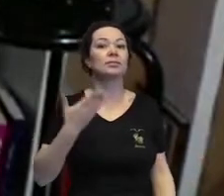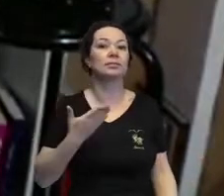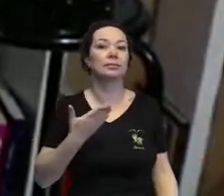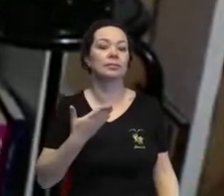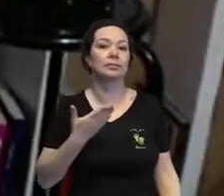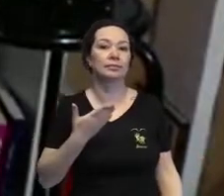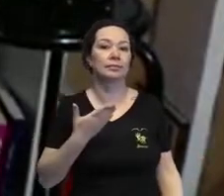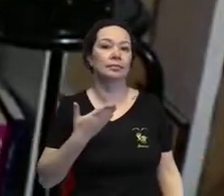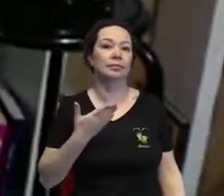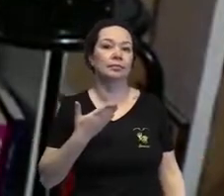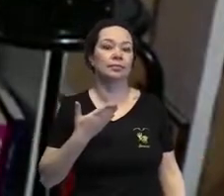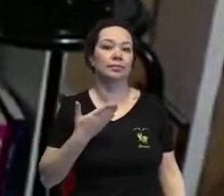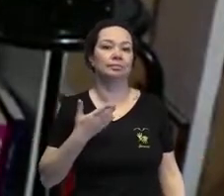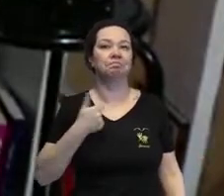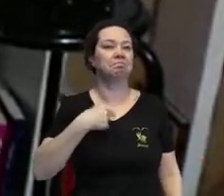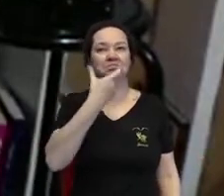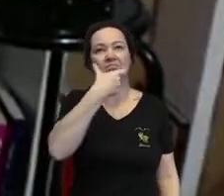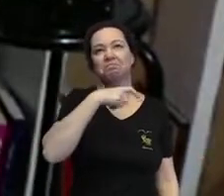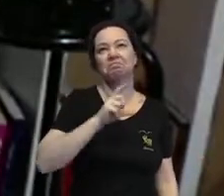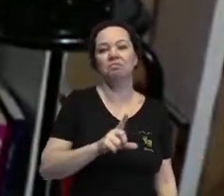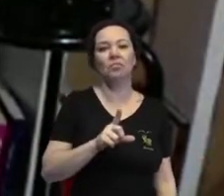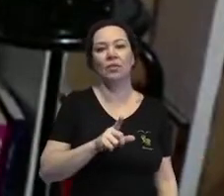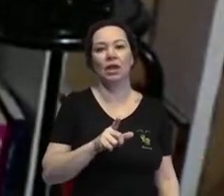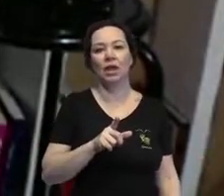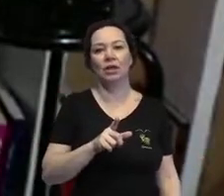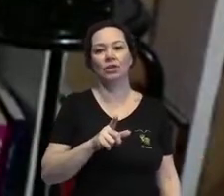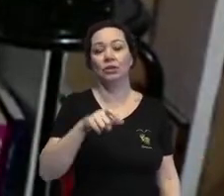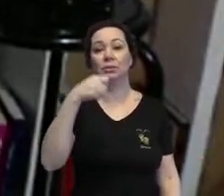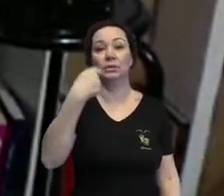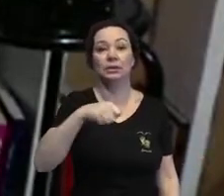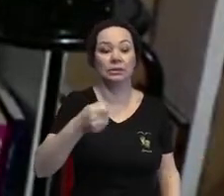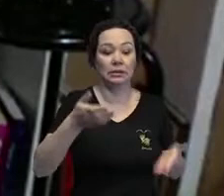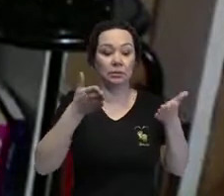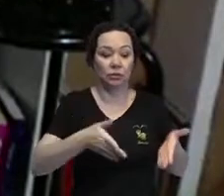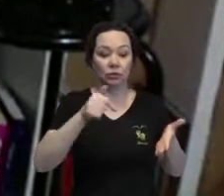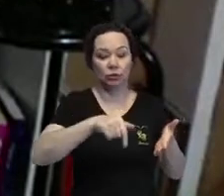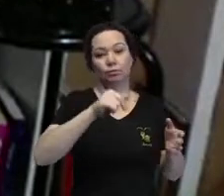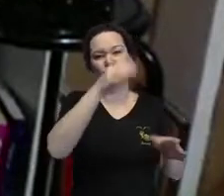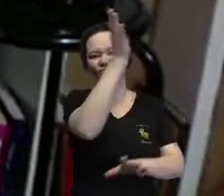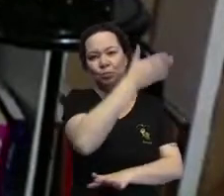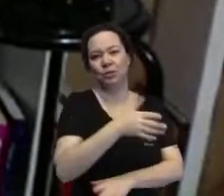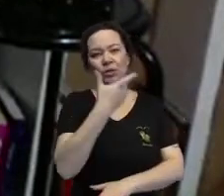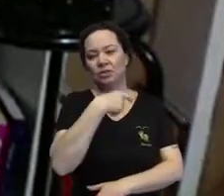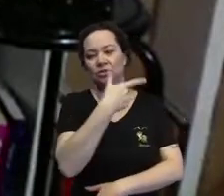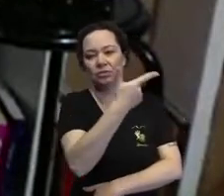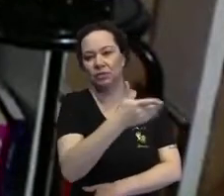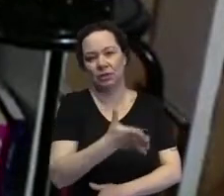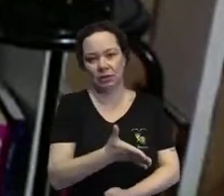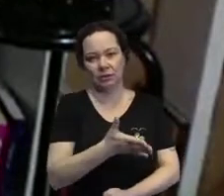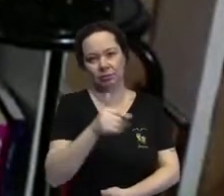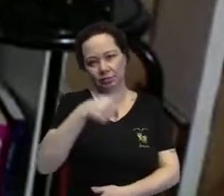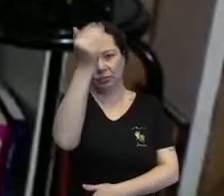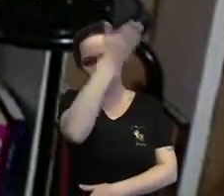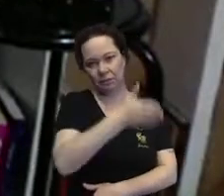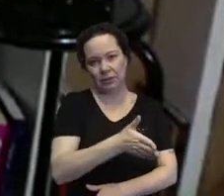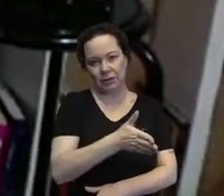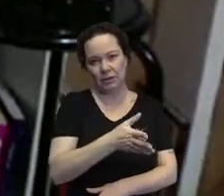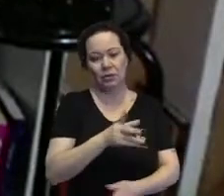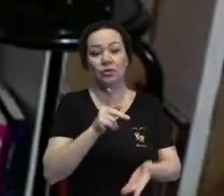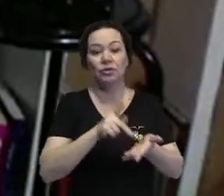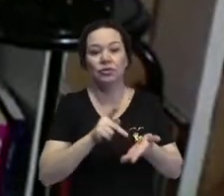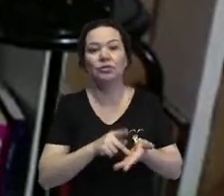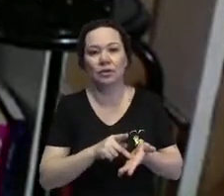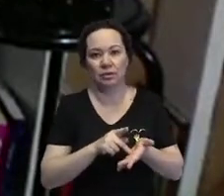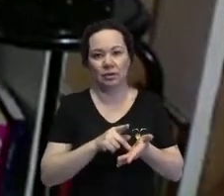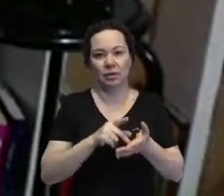Então, eu não acho que nós tenhamos hoje no Brasil a condição de nos colocarmos